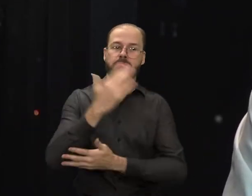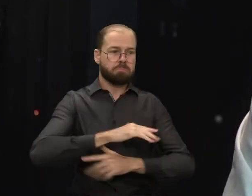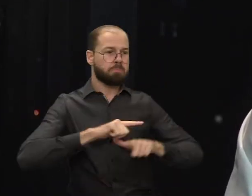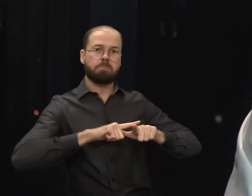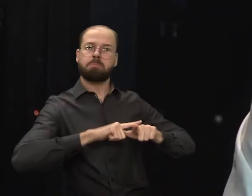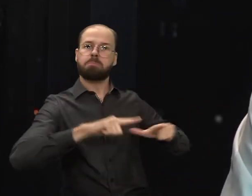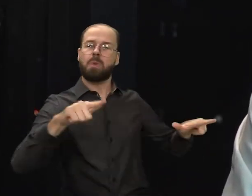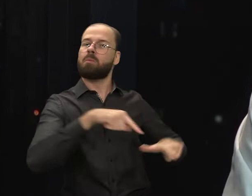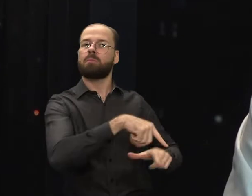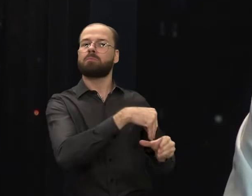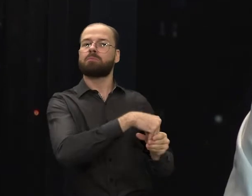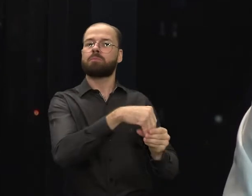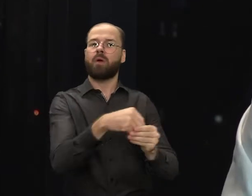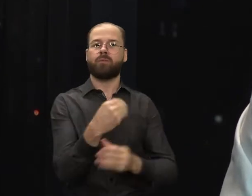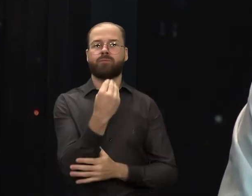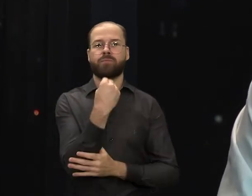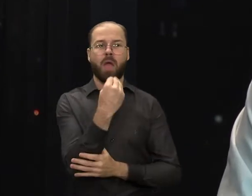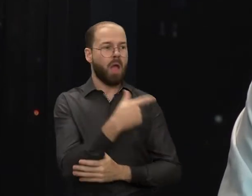uma produção muito baixa, né?